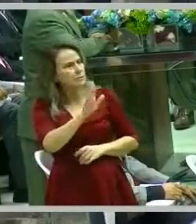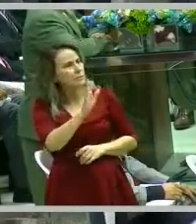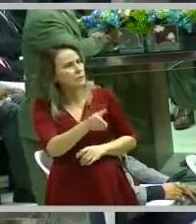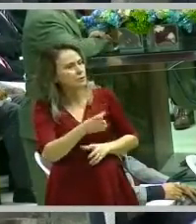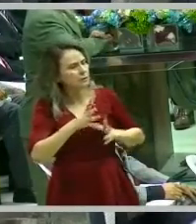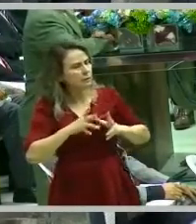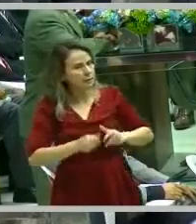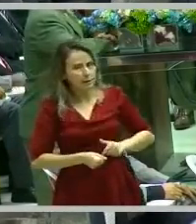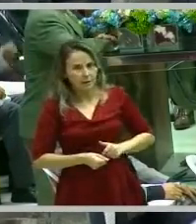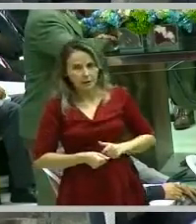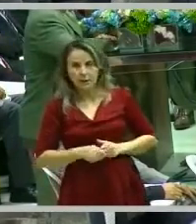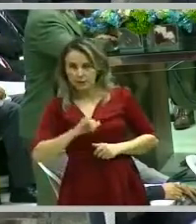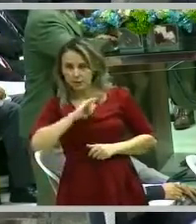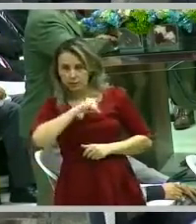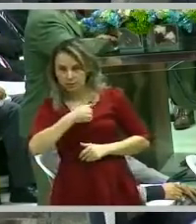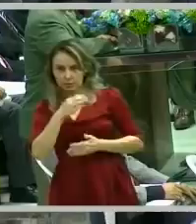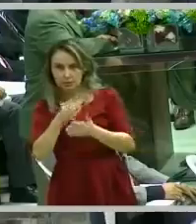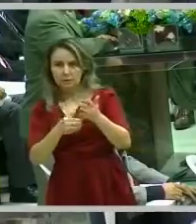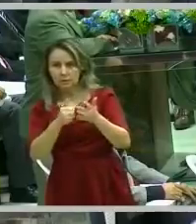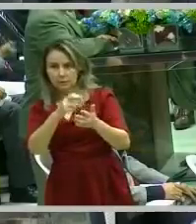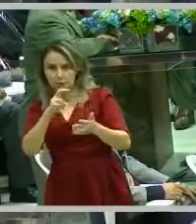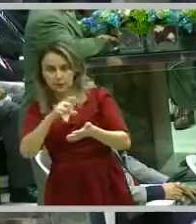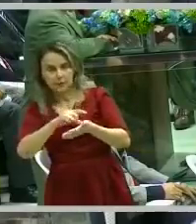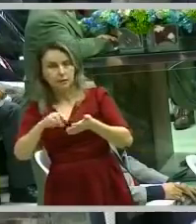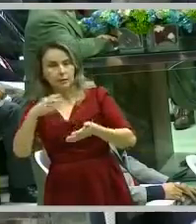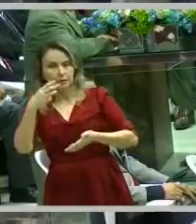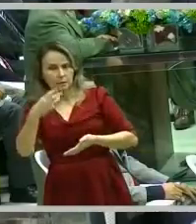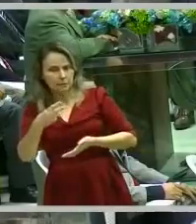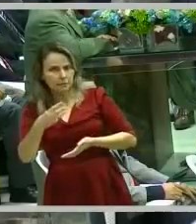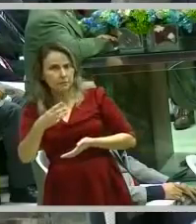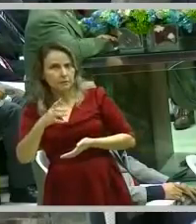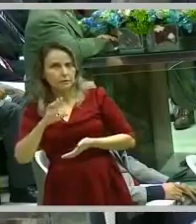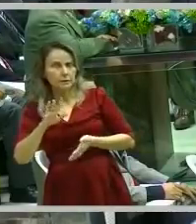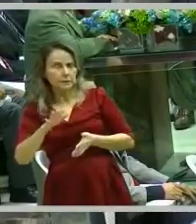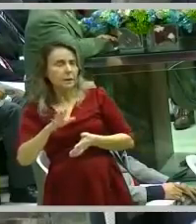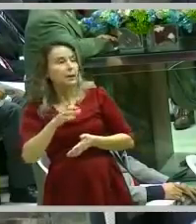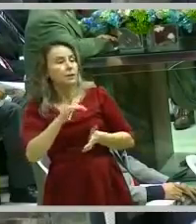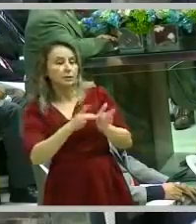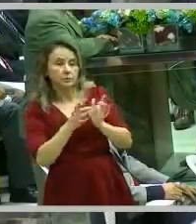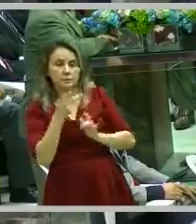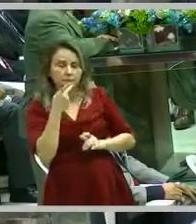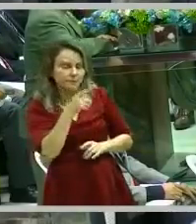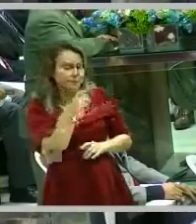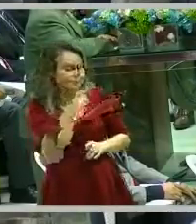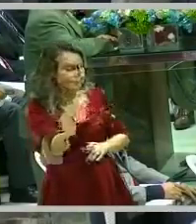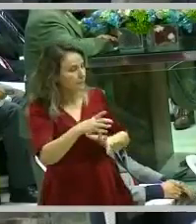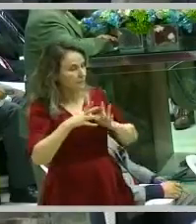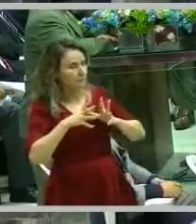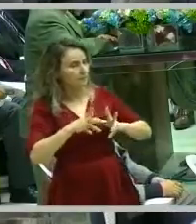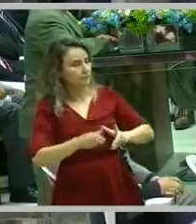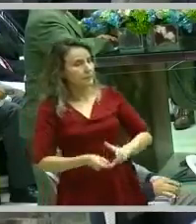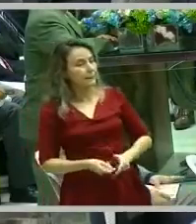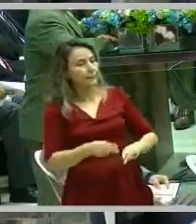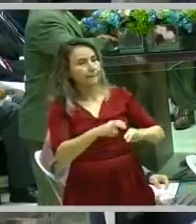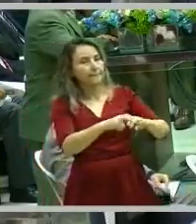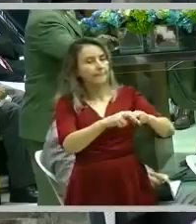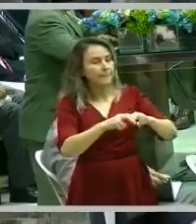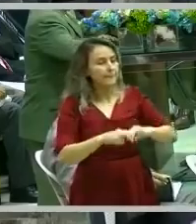no Evangelho de São João, capítulo 15, versículo 3, salvo equívoco, Jesus disse, vós já estáis limpos